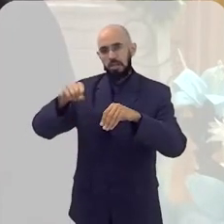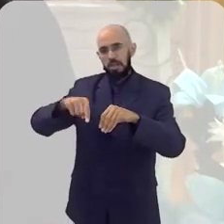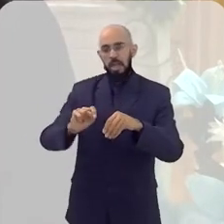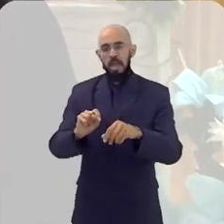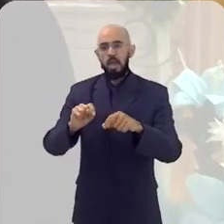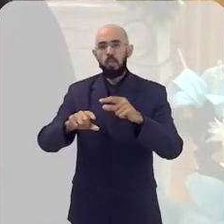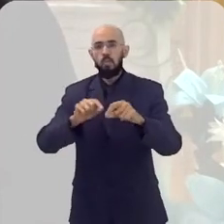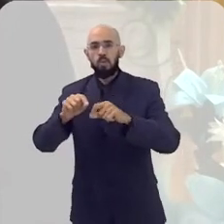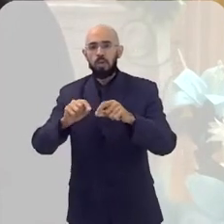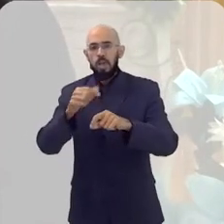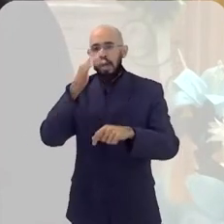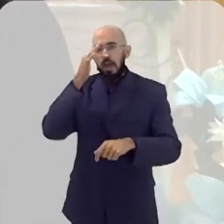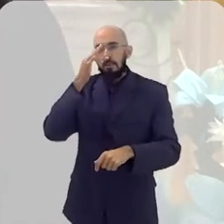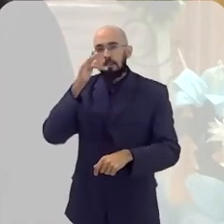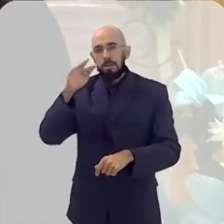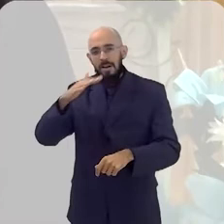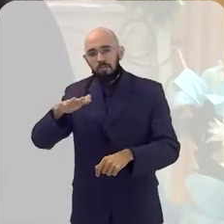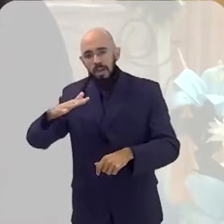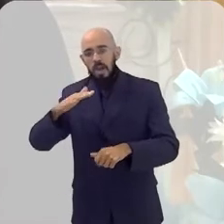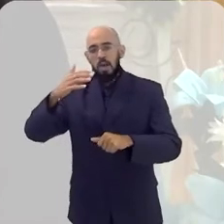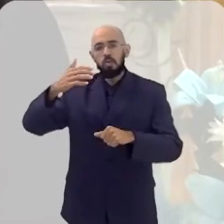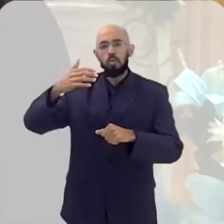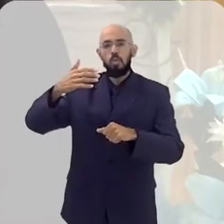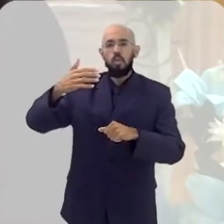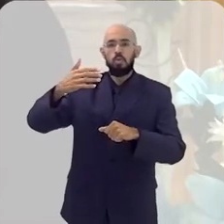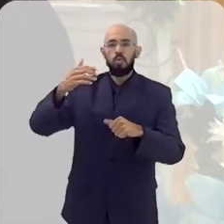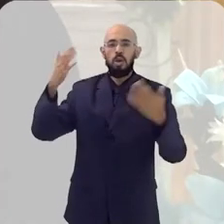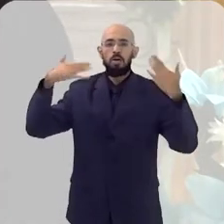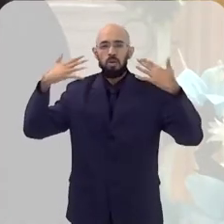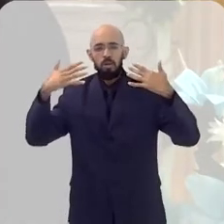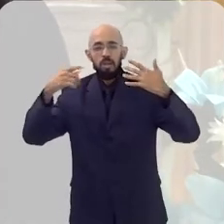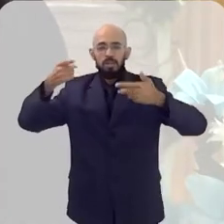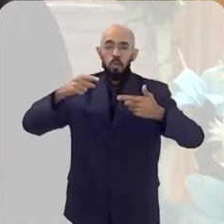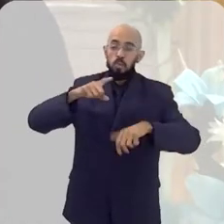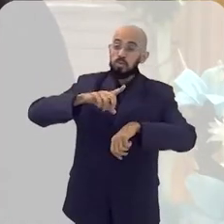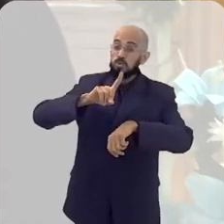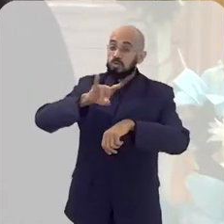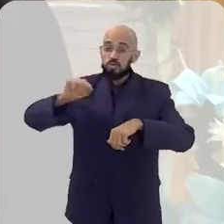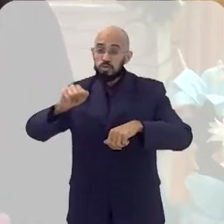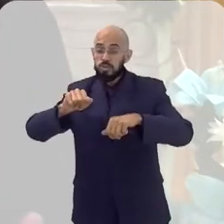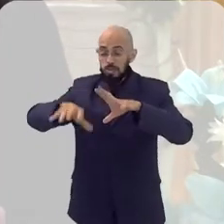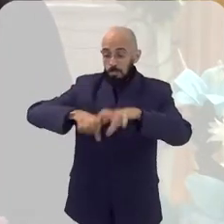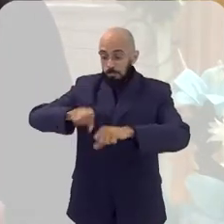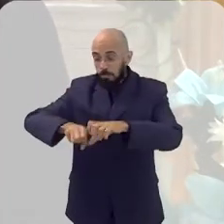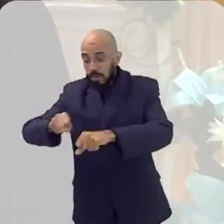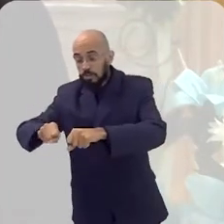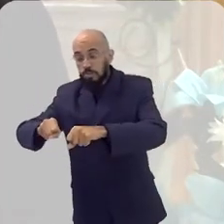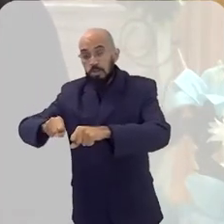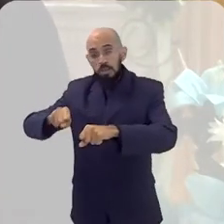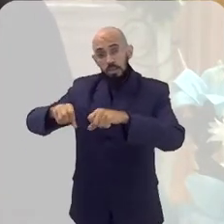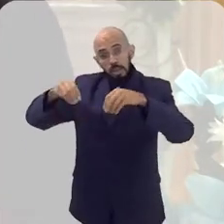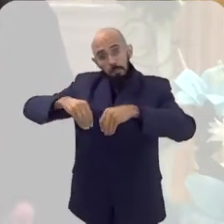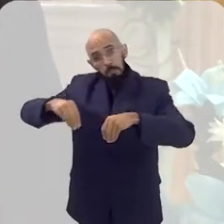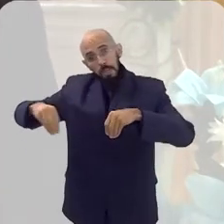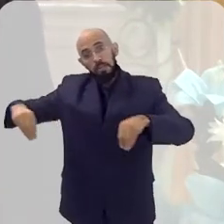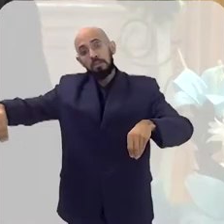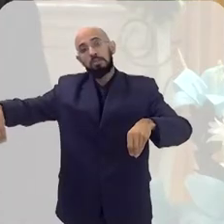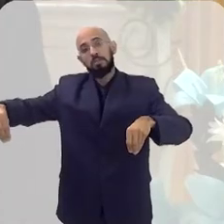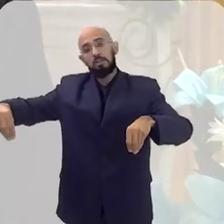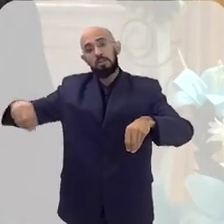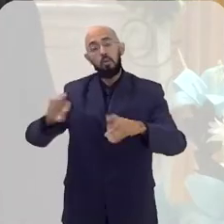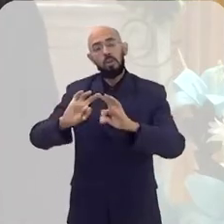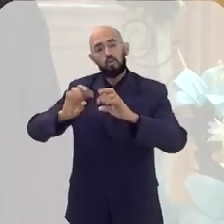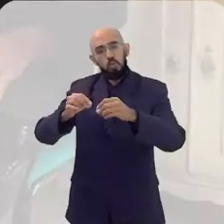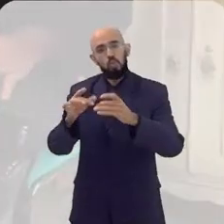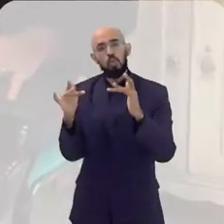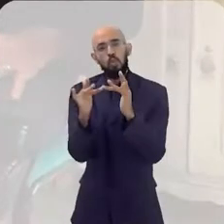sazonais, primavera, outono, inverno, né? E as datas de plantio e colheita. Então, quer dizer, tudo da Wicca está ligado à